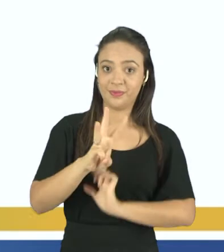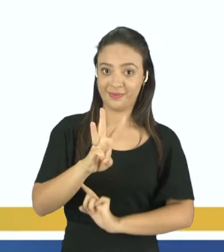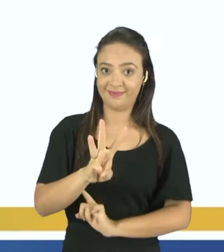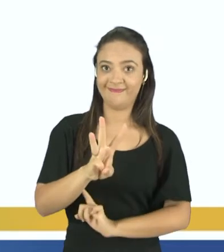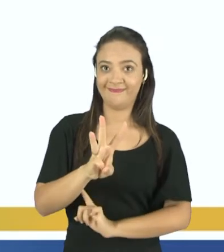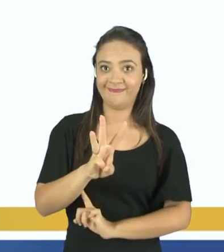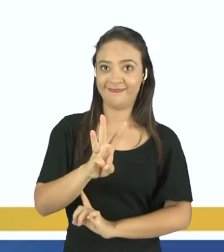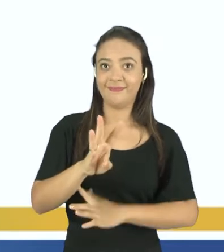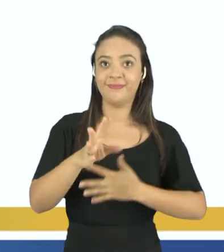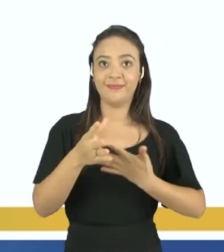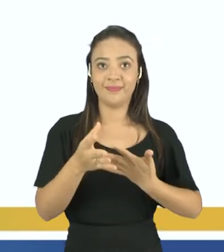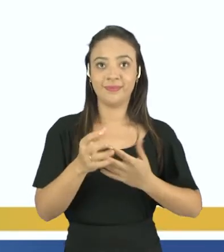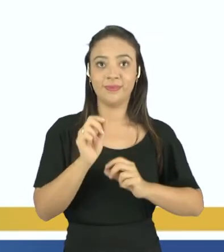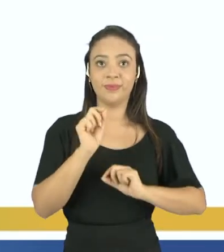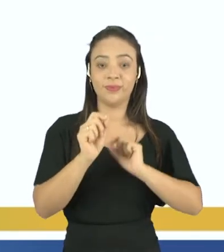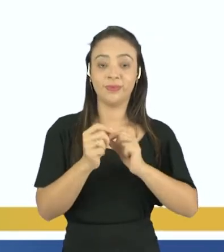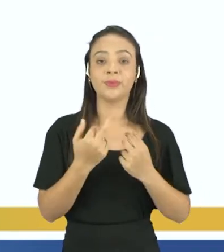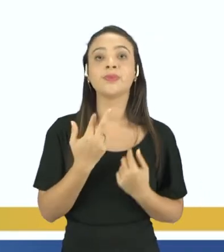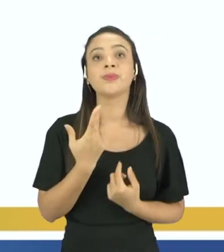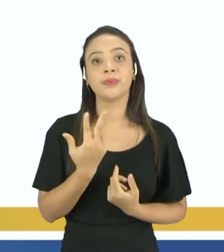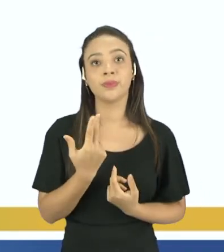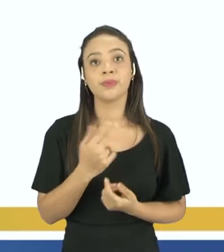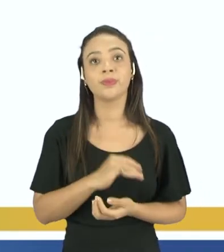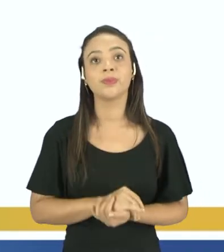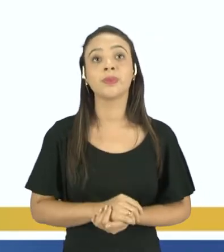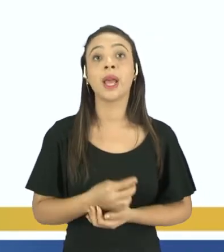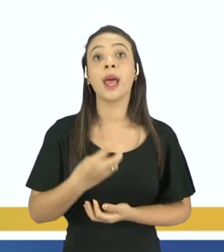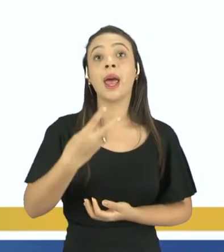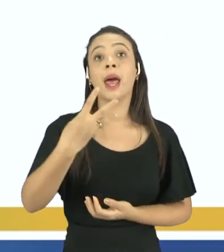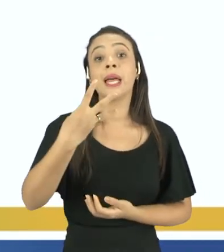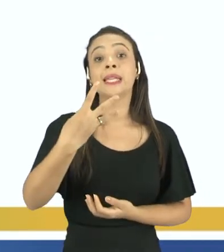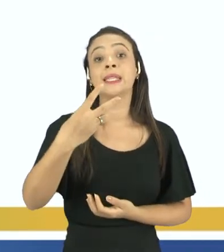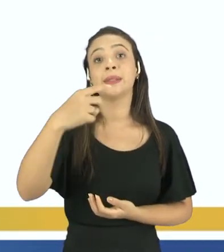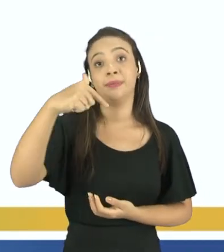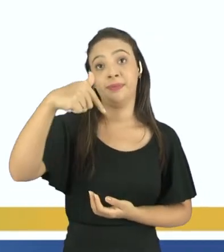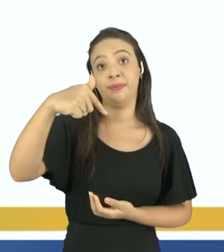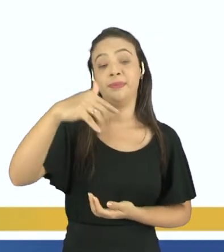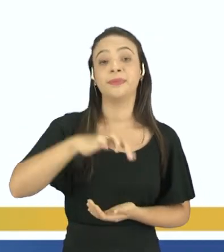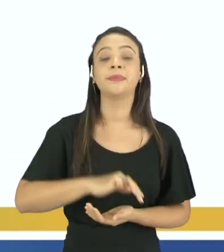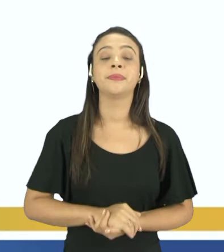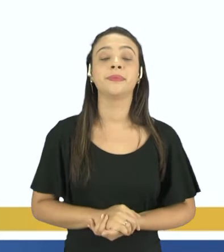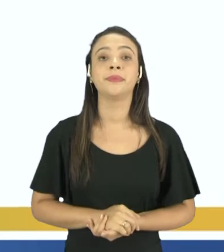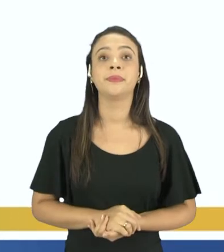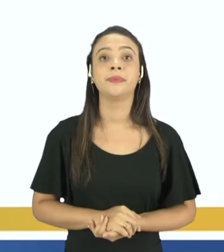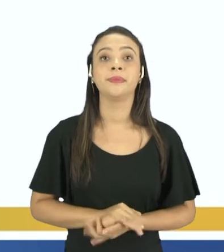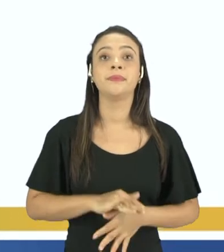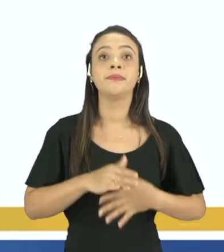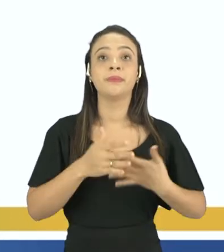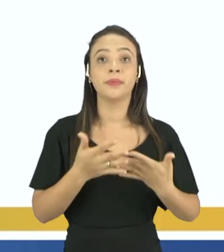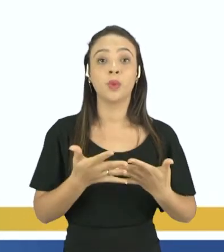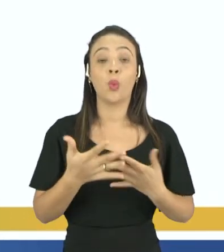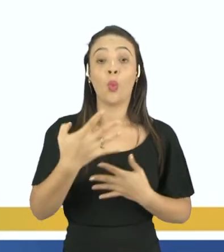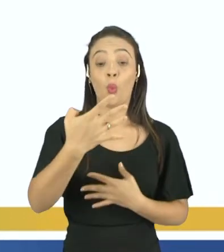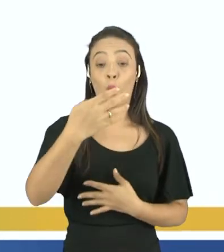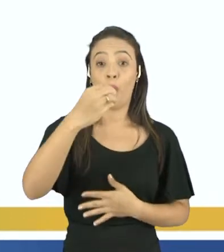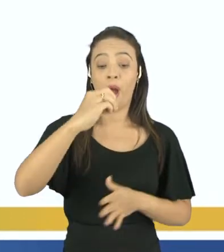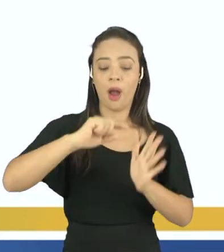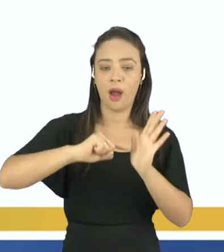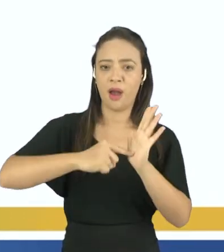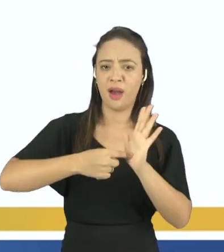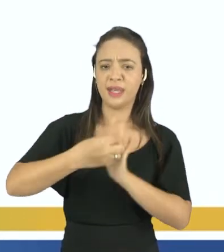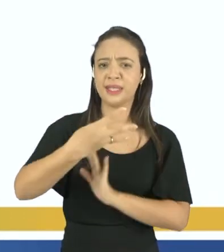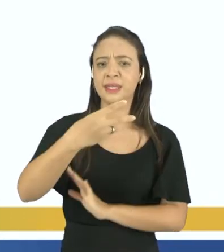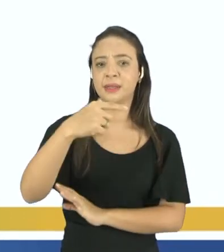3 40 - 3 = 37 certo bom 40x